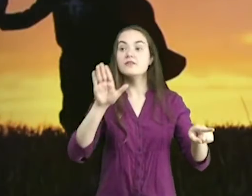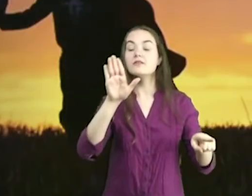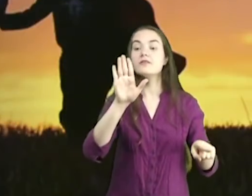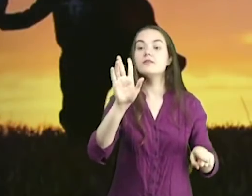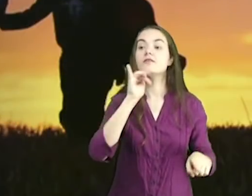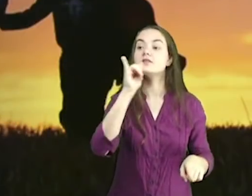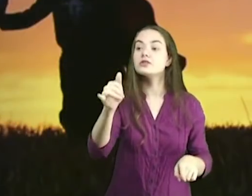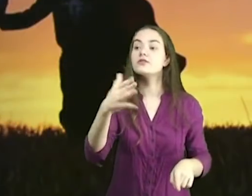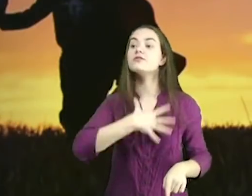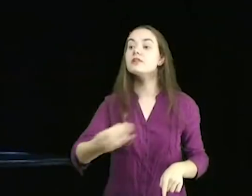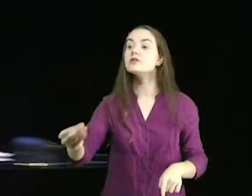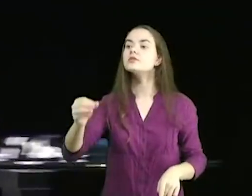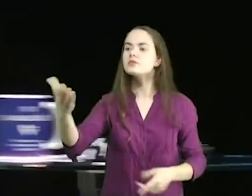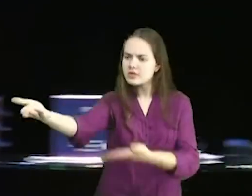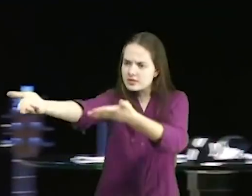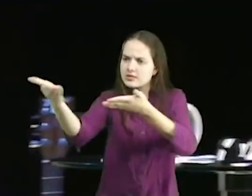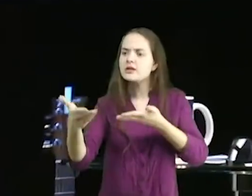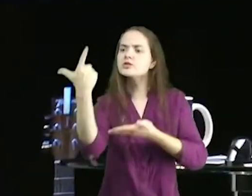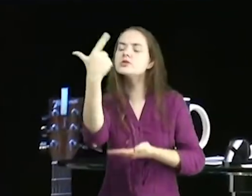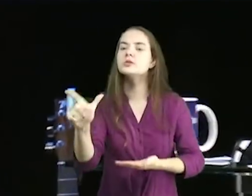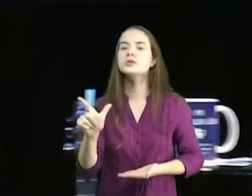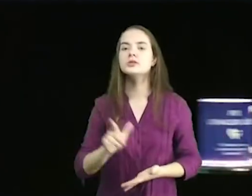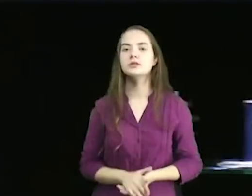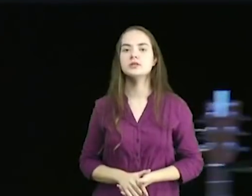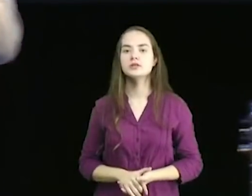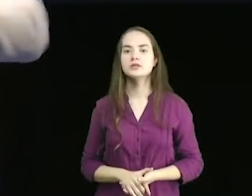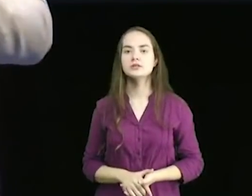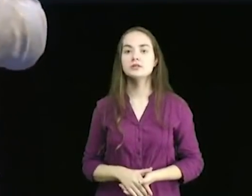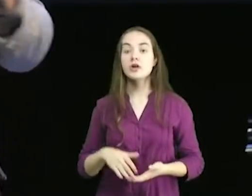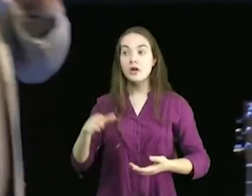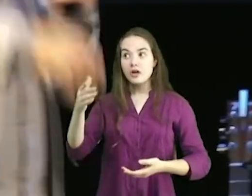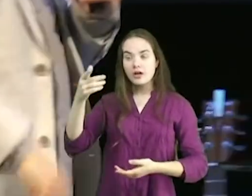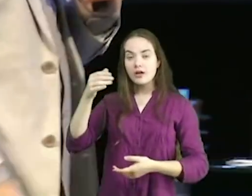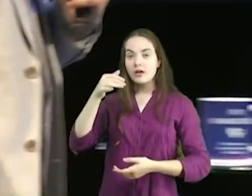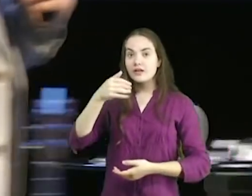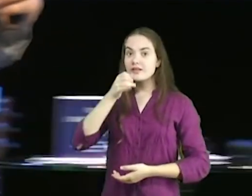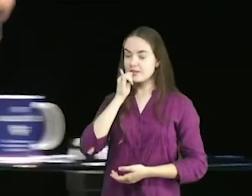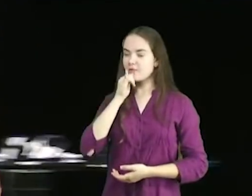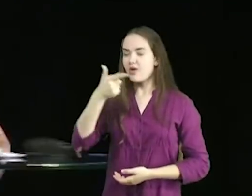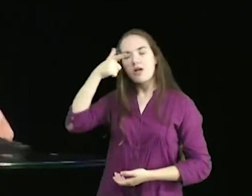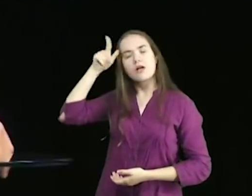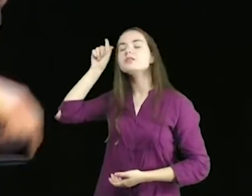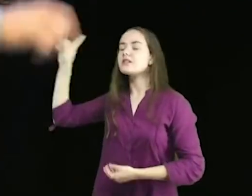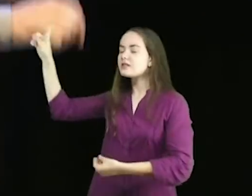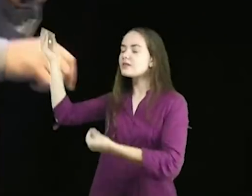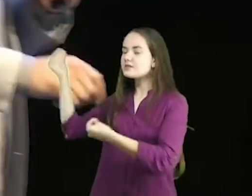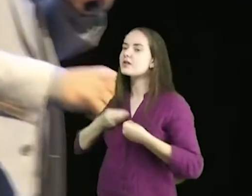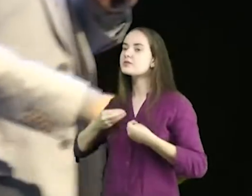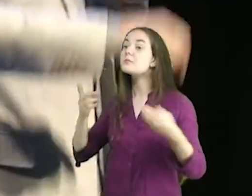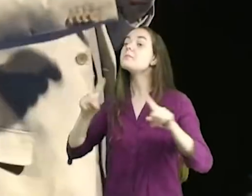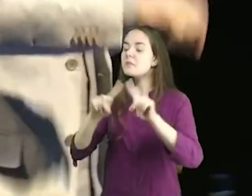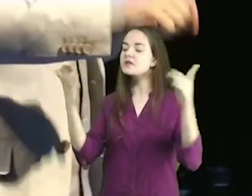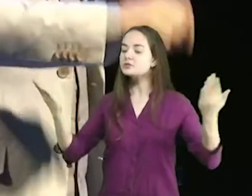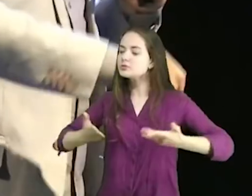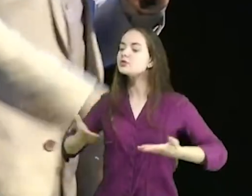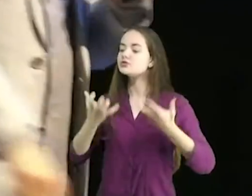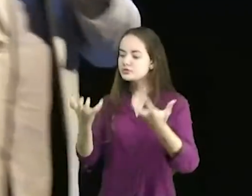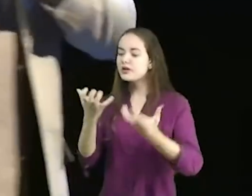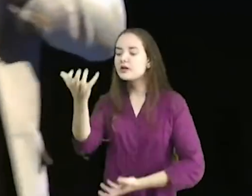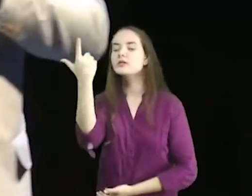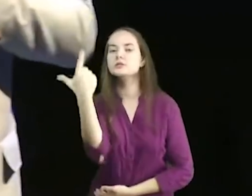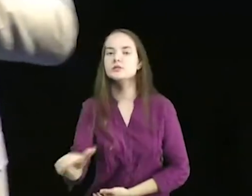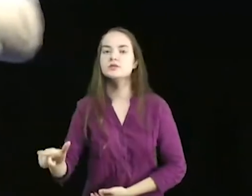uma. Ontem Deus me deu, mas hoje eu também quero. Ontem Deus me